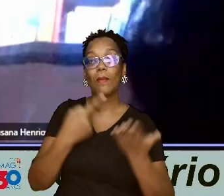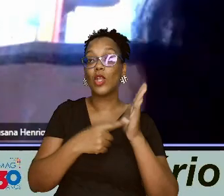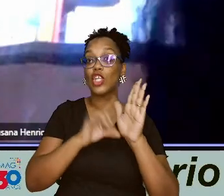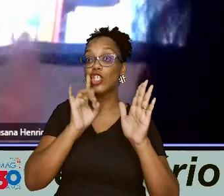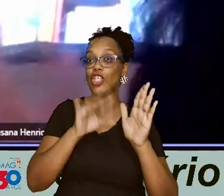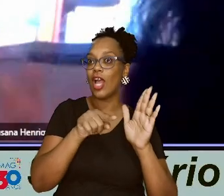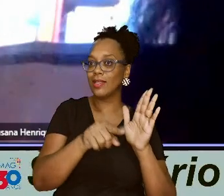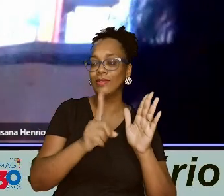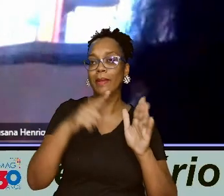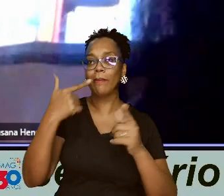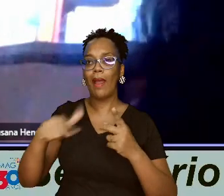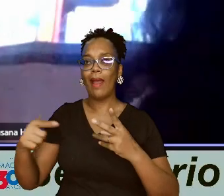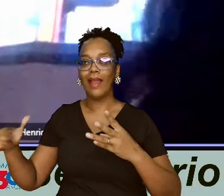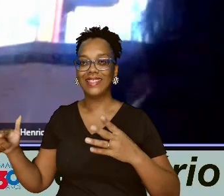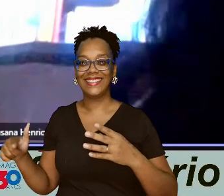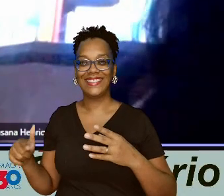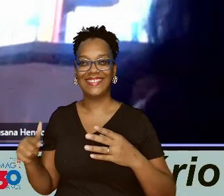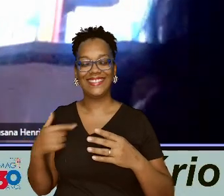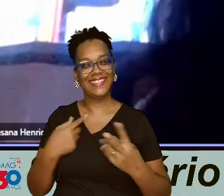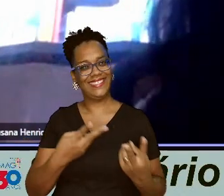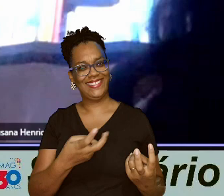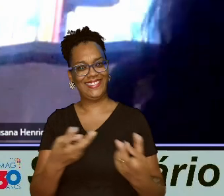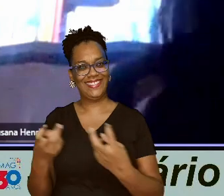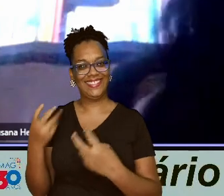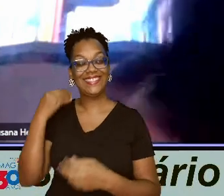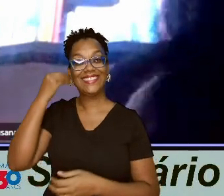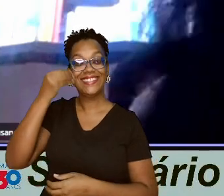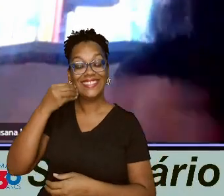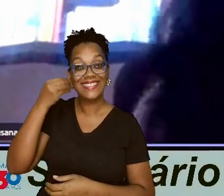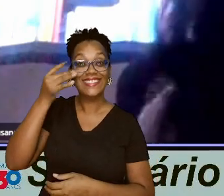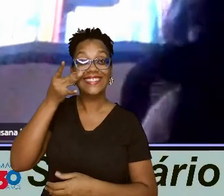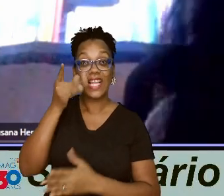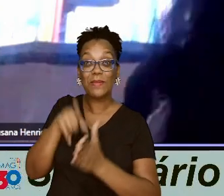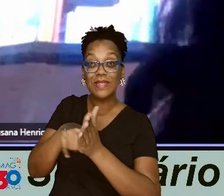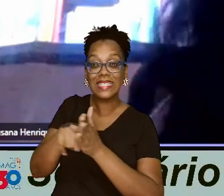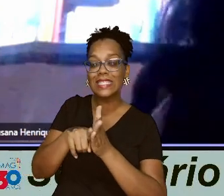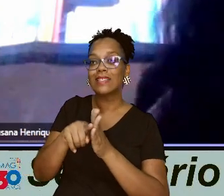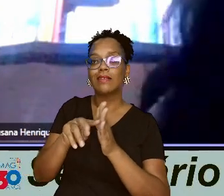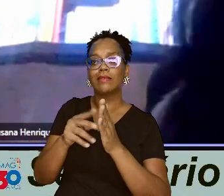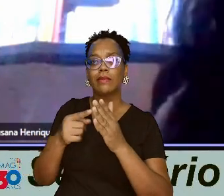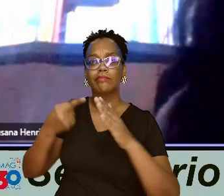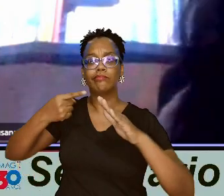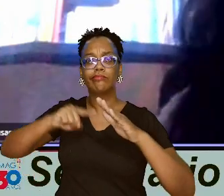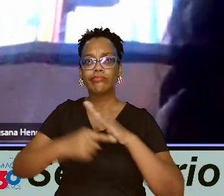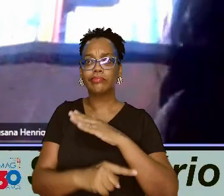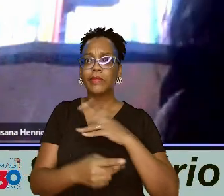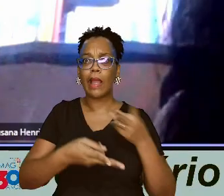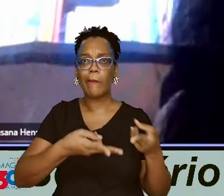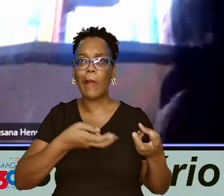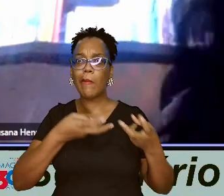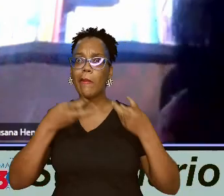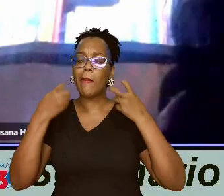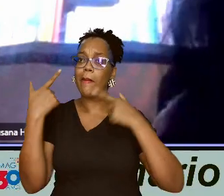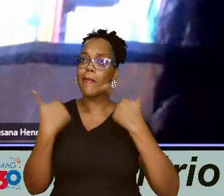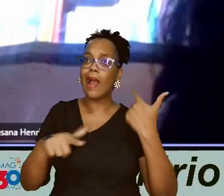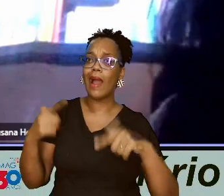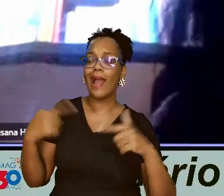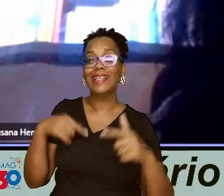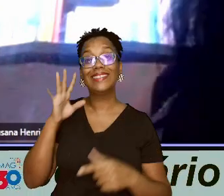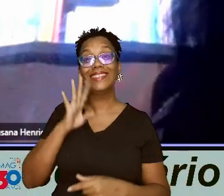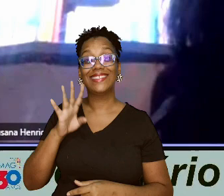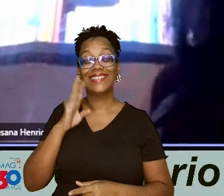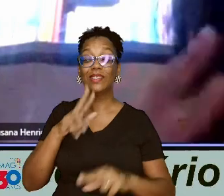mais. A pesquisa empírica realmente, ela sempre mostra mais do que a gente está esperando, e por isso que ela é tão bacana, né? Porque a